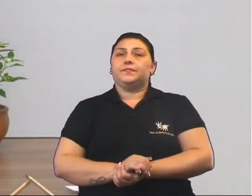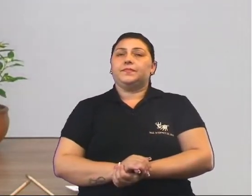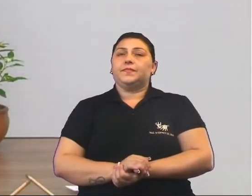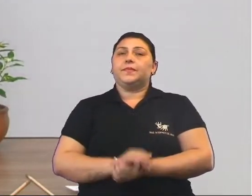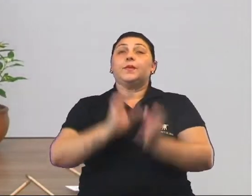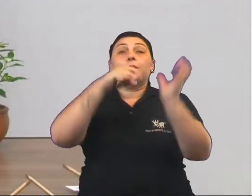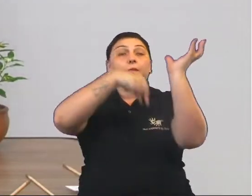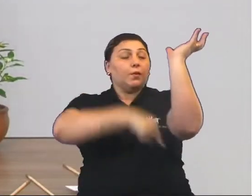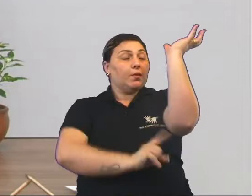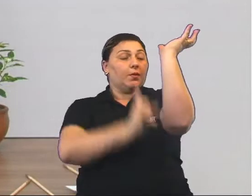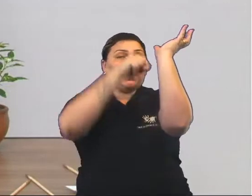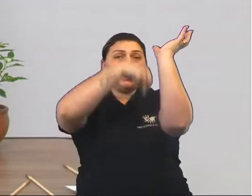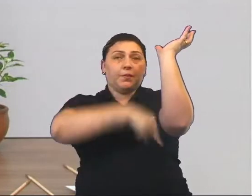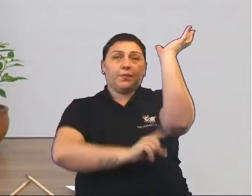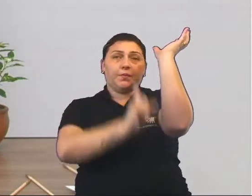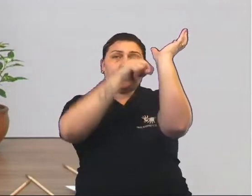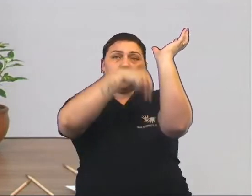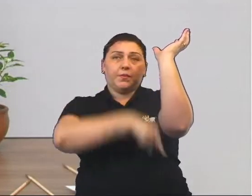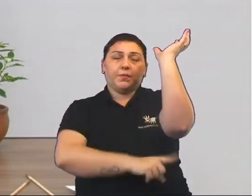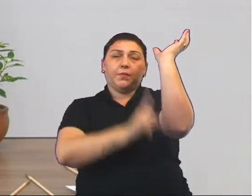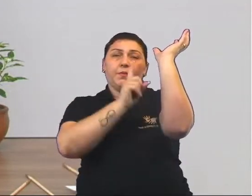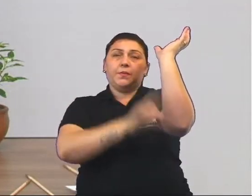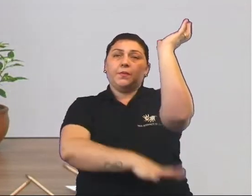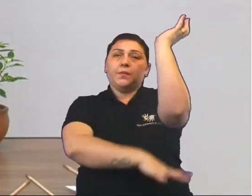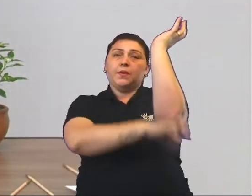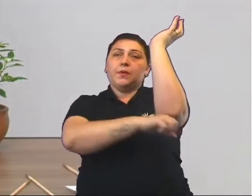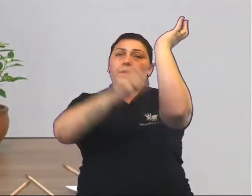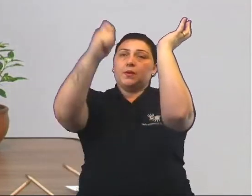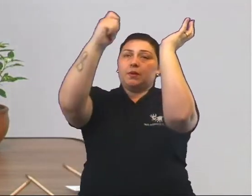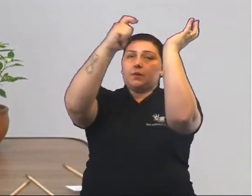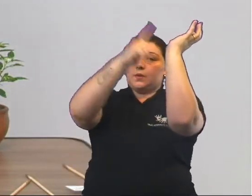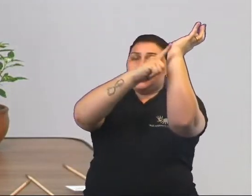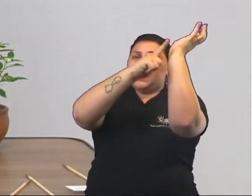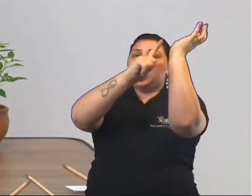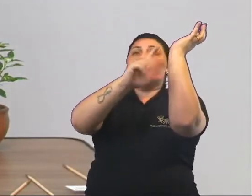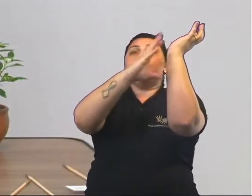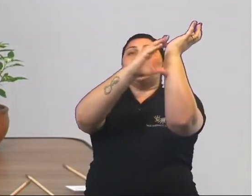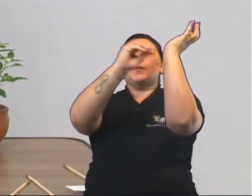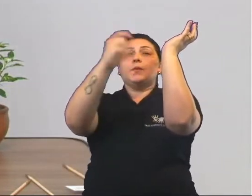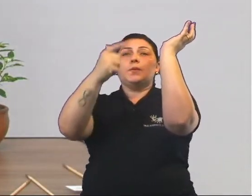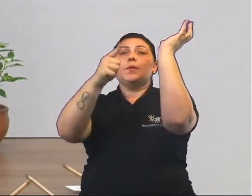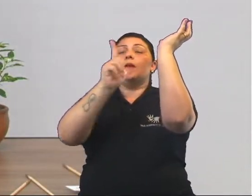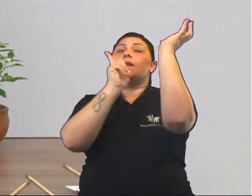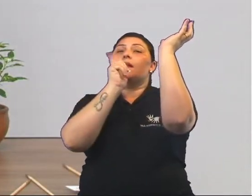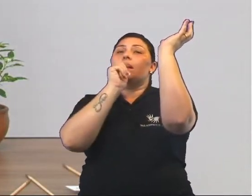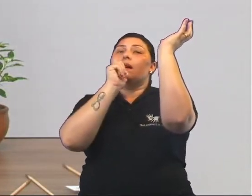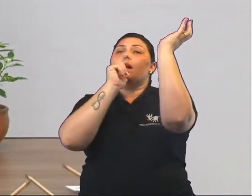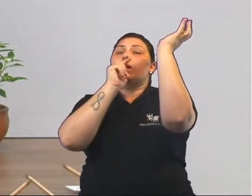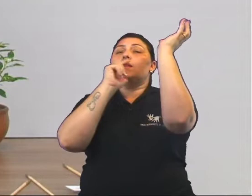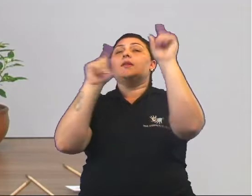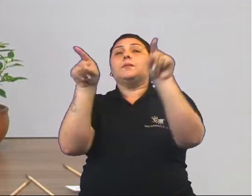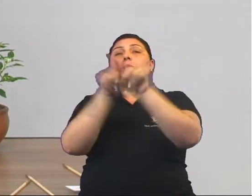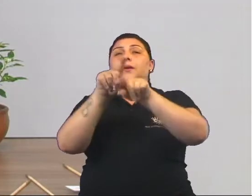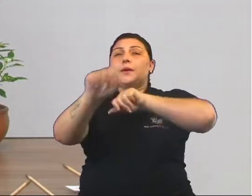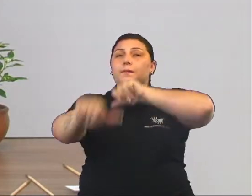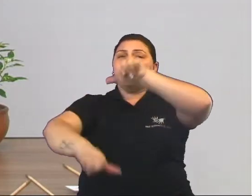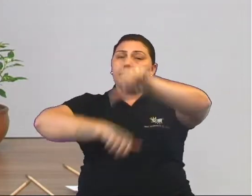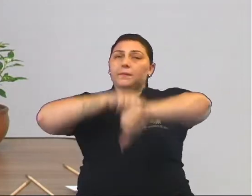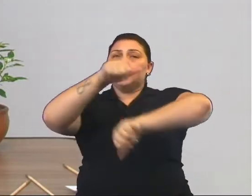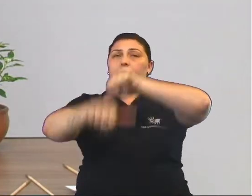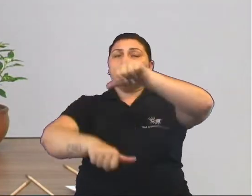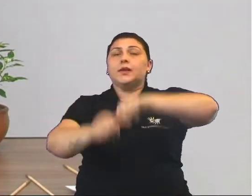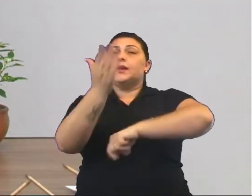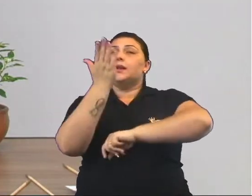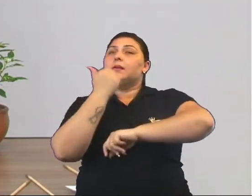chamado fotossíntese, onde ela recebe a luz solar, o gás carbônico, a água e assim é transformada